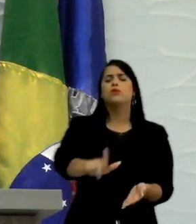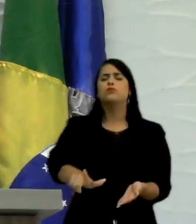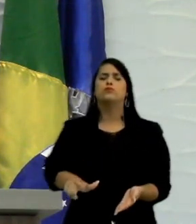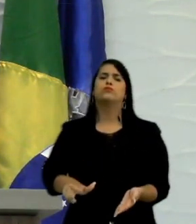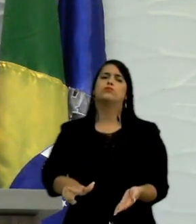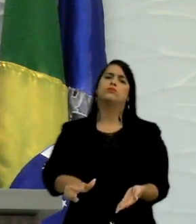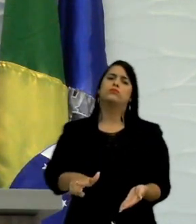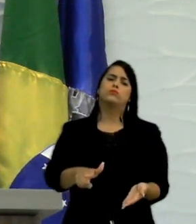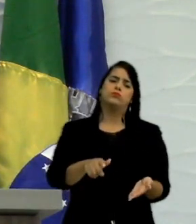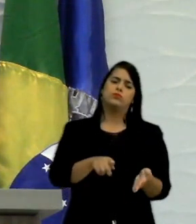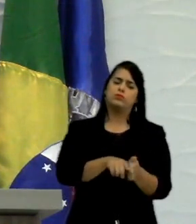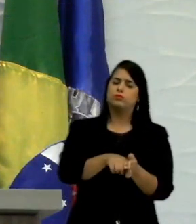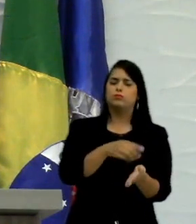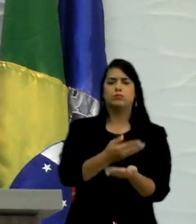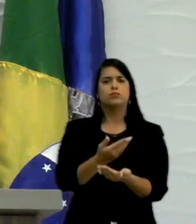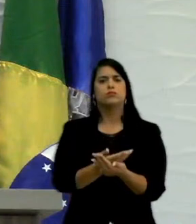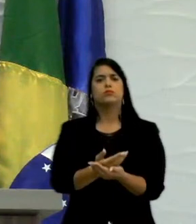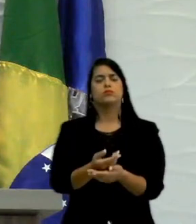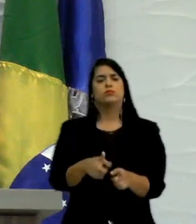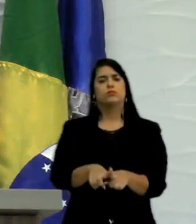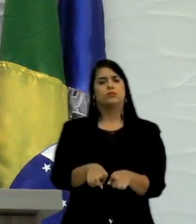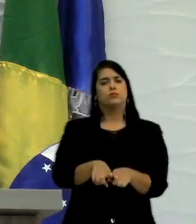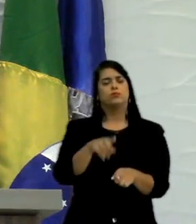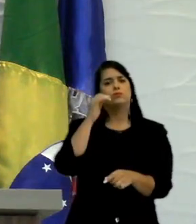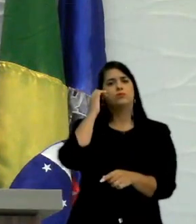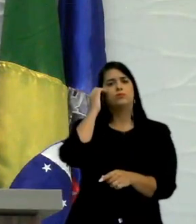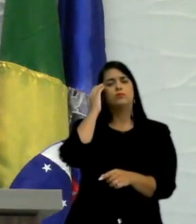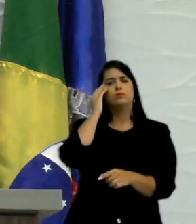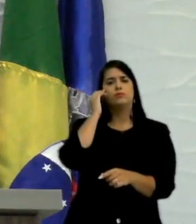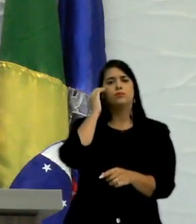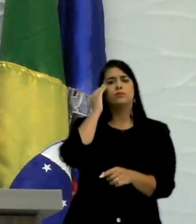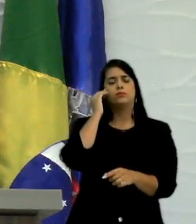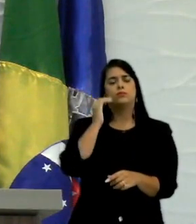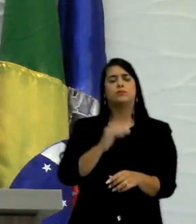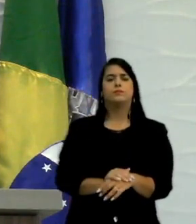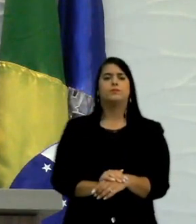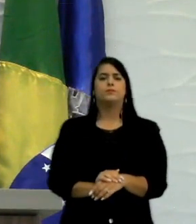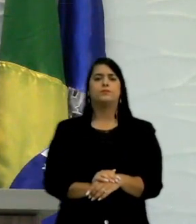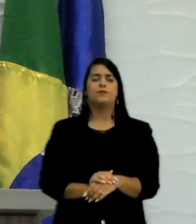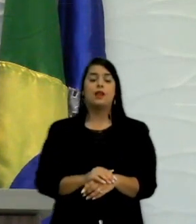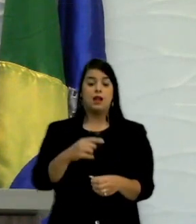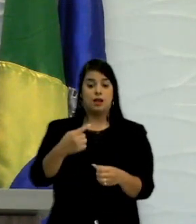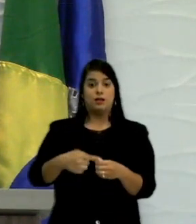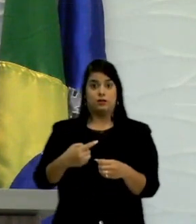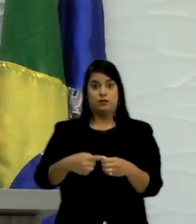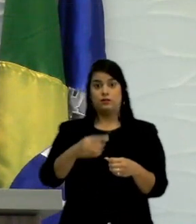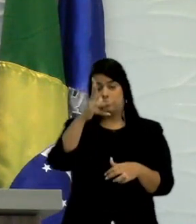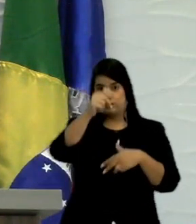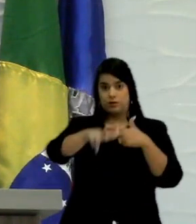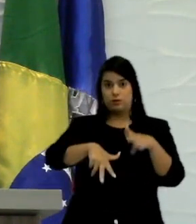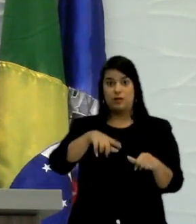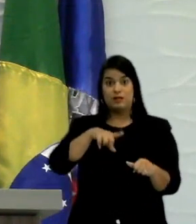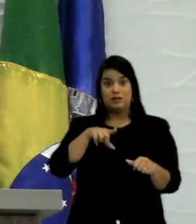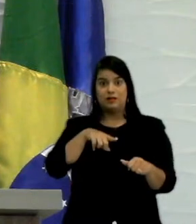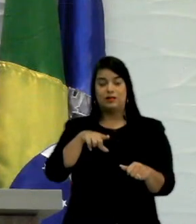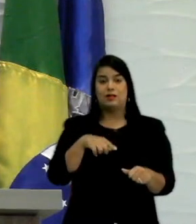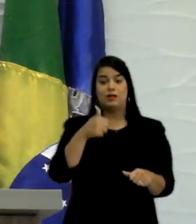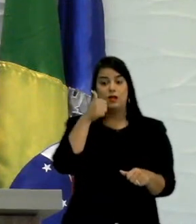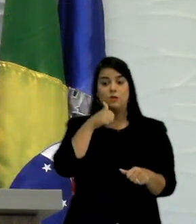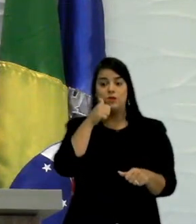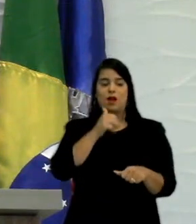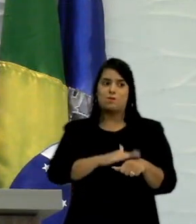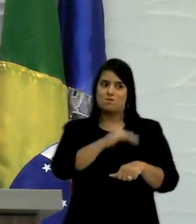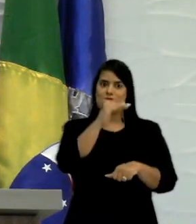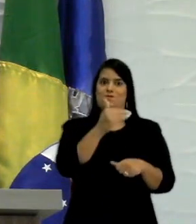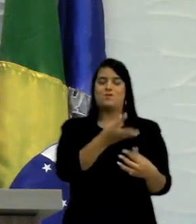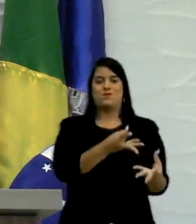prefeito para aumentar. Isso aí que nós sabemos disso. Que nós temos mais mulheres aqui do que homens em São Bento. E as mulheres é